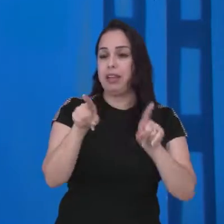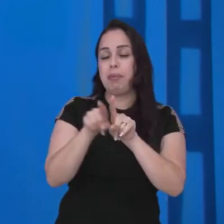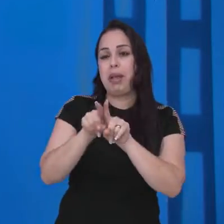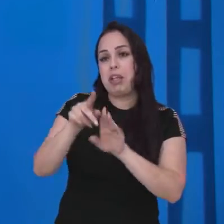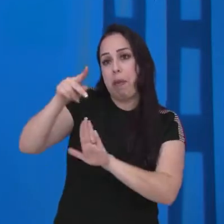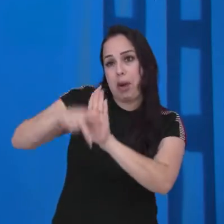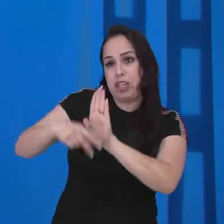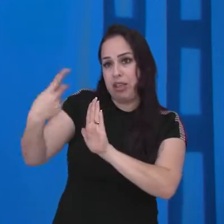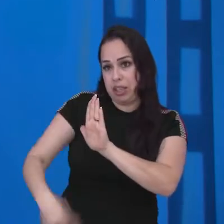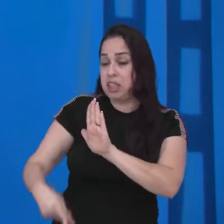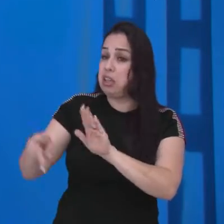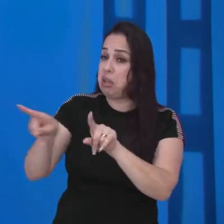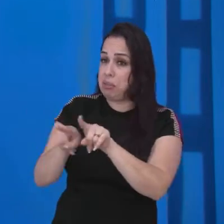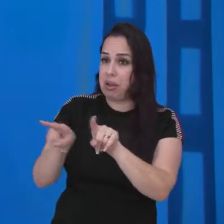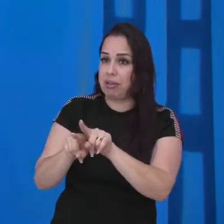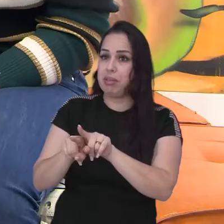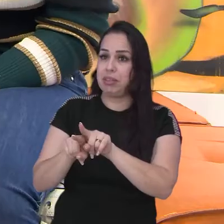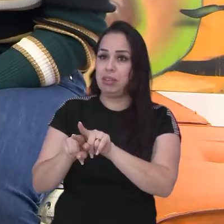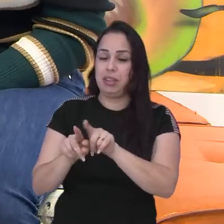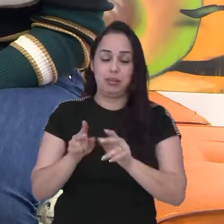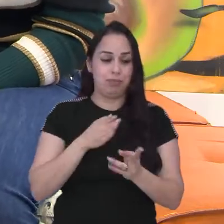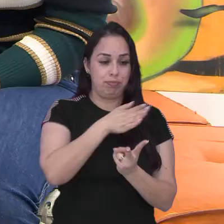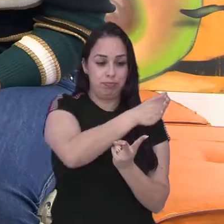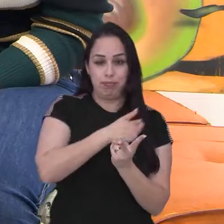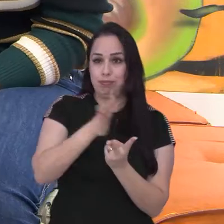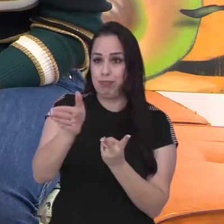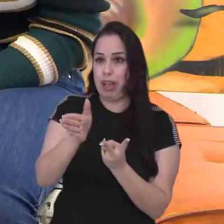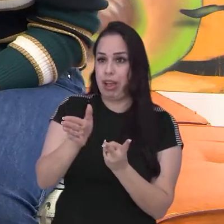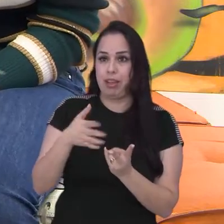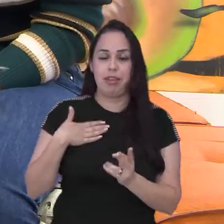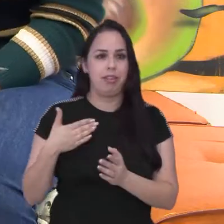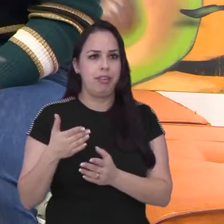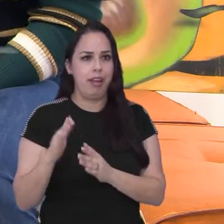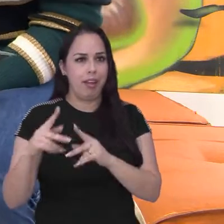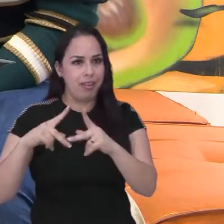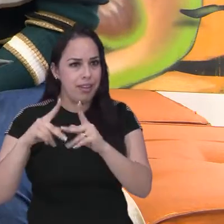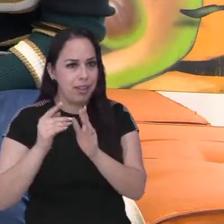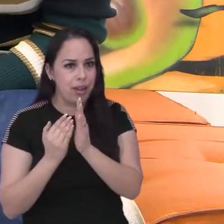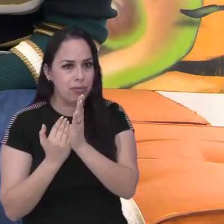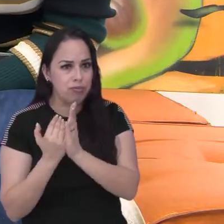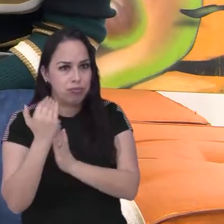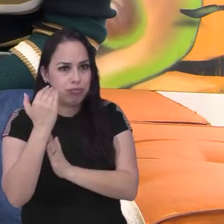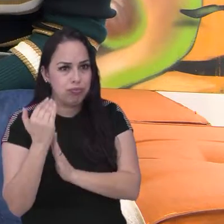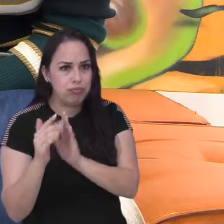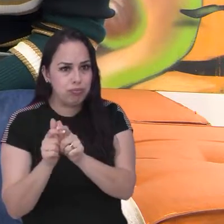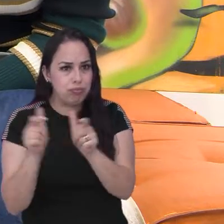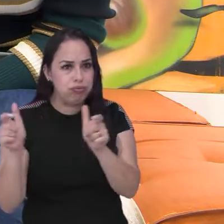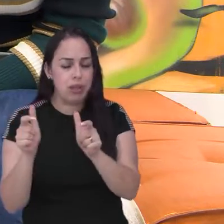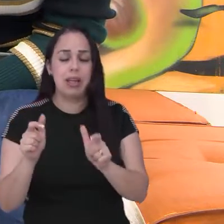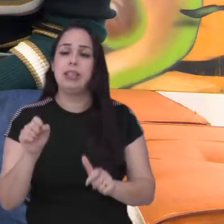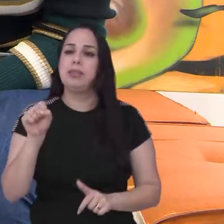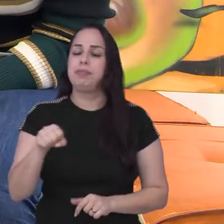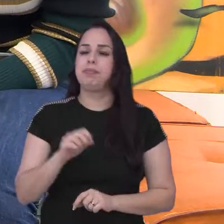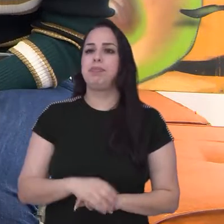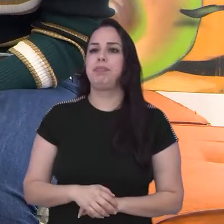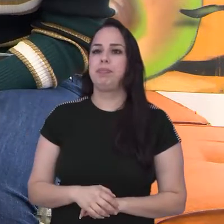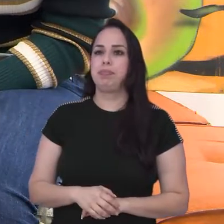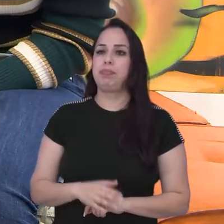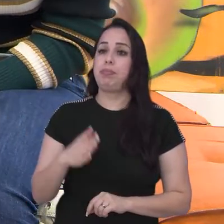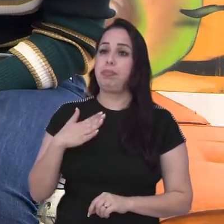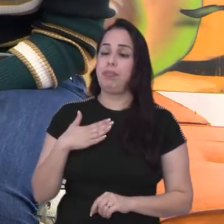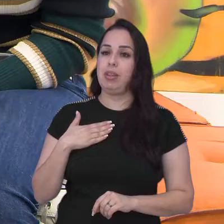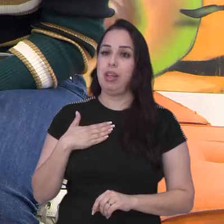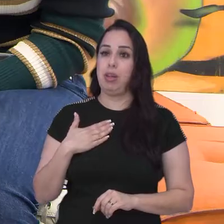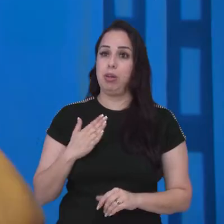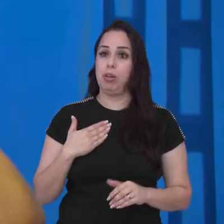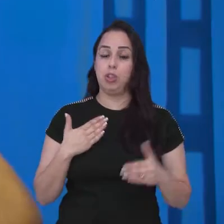aqui também porque tem ações e projetos aqui também. E tá crescendo aqui. E aí eu fui pra um